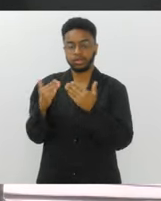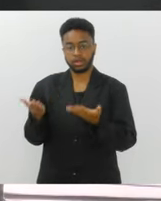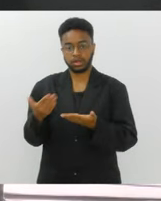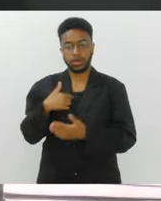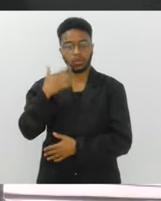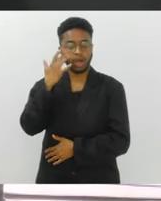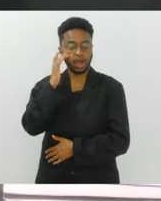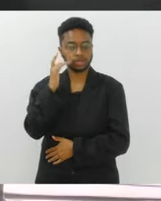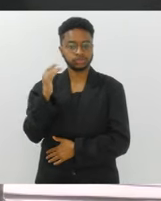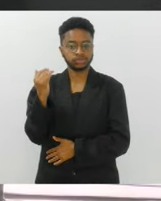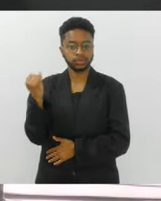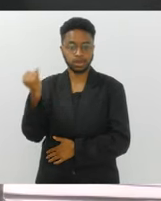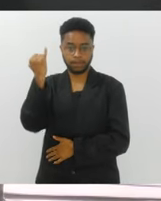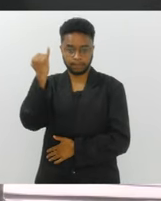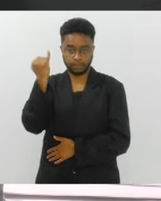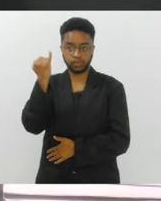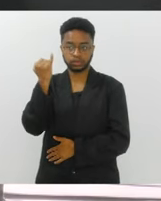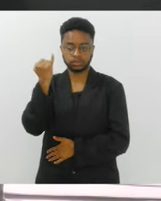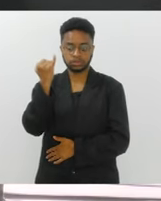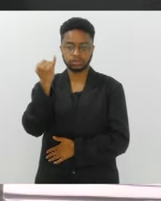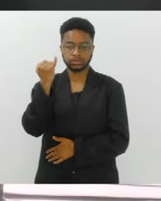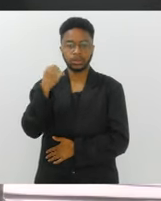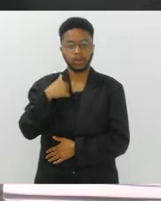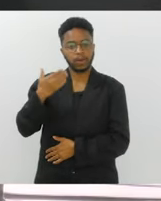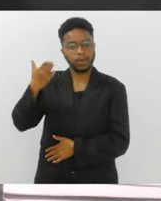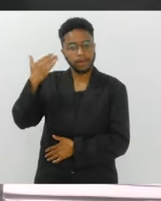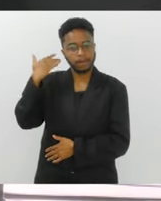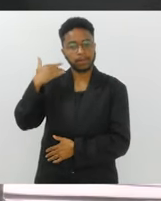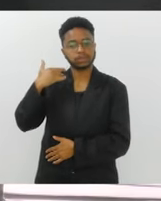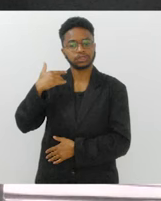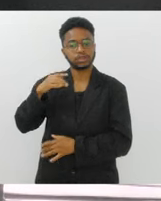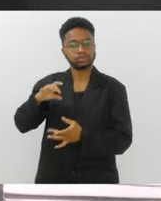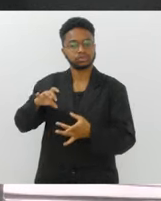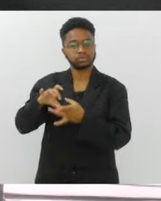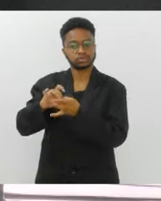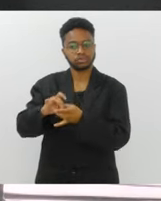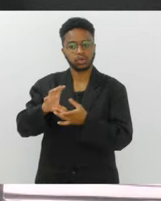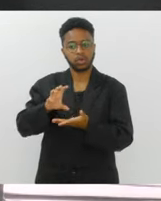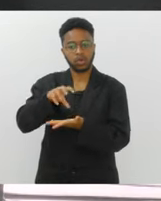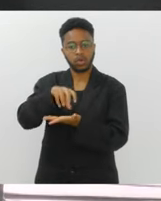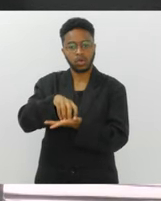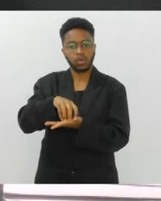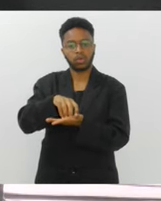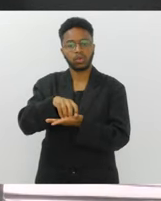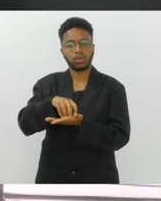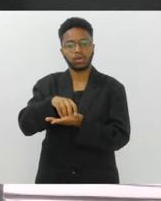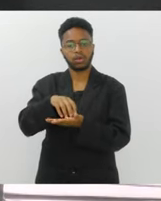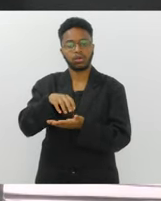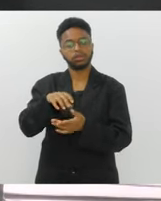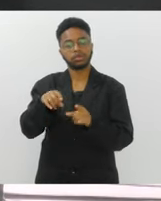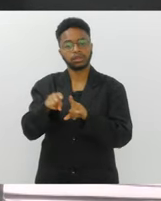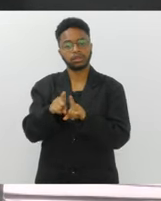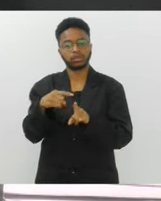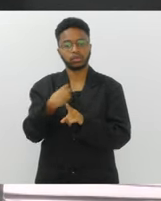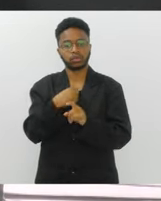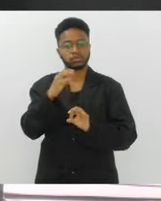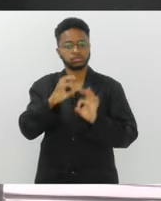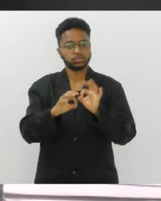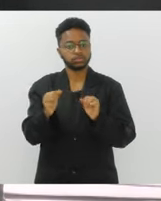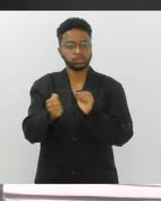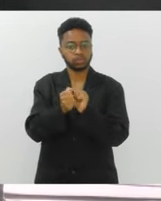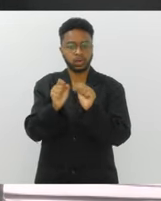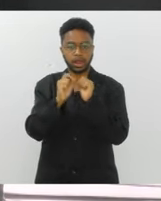importante, eu dirigi, tempos atrás, um órgão metropolitano, e com a ajuda dessa casa, a gente elaborou uma lei